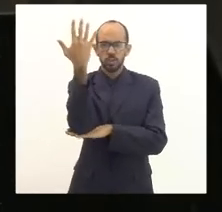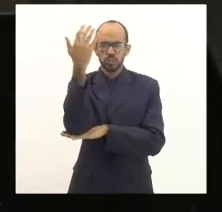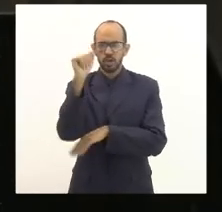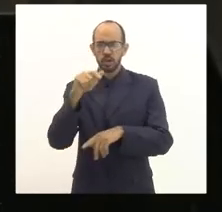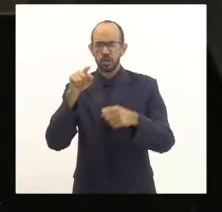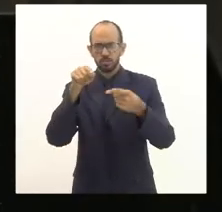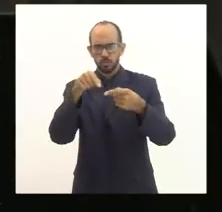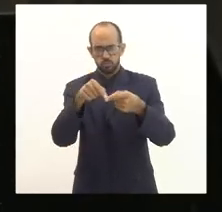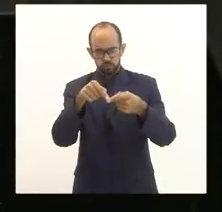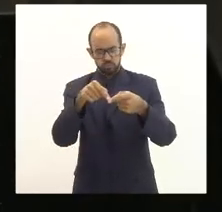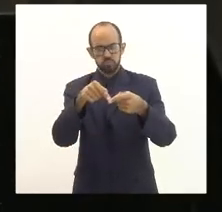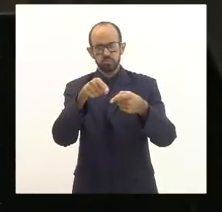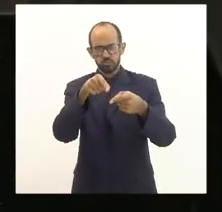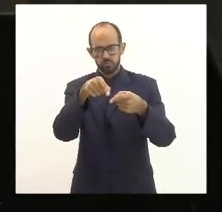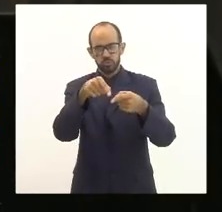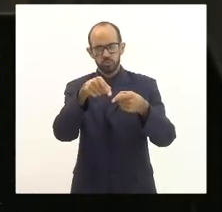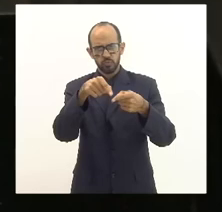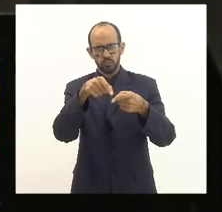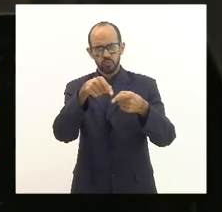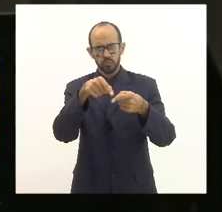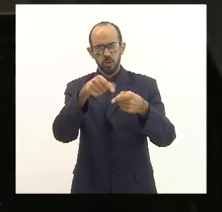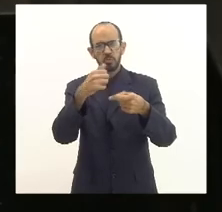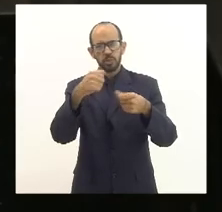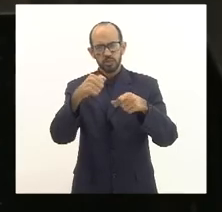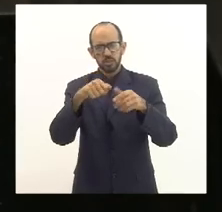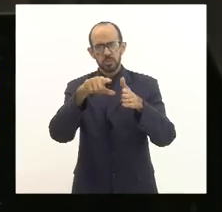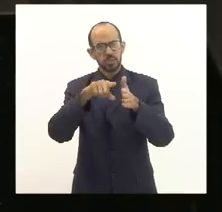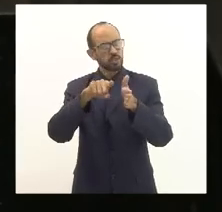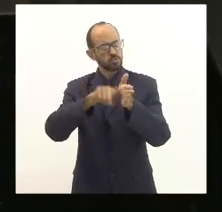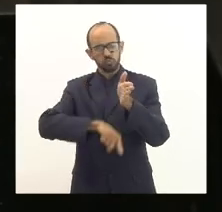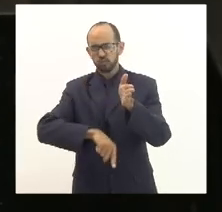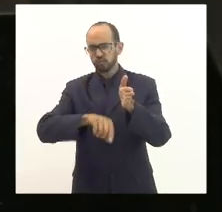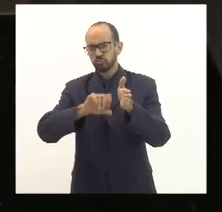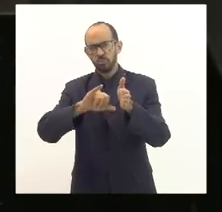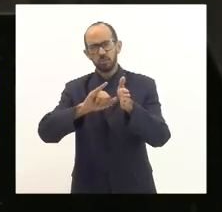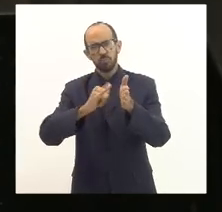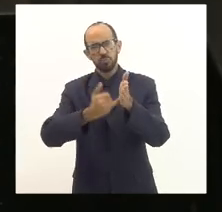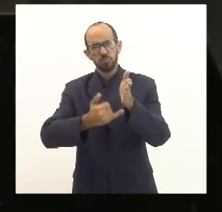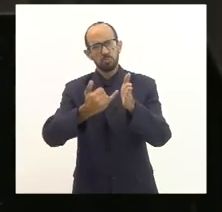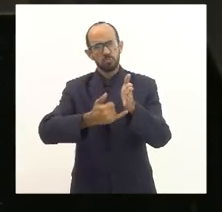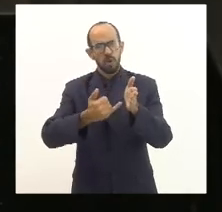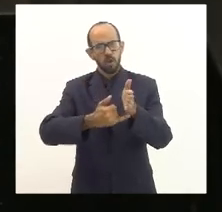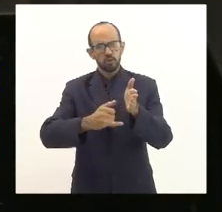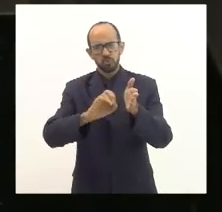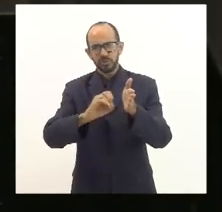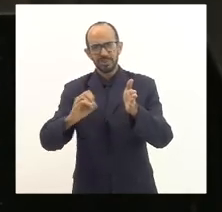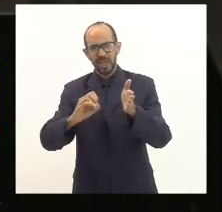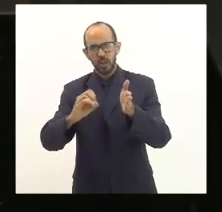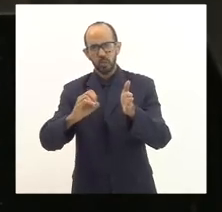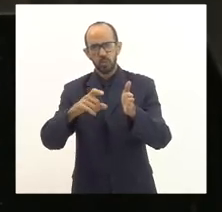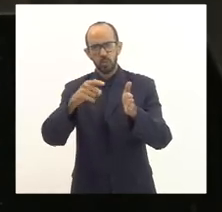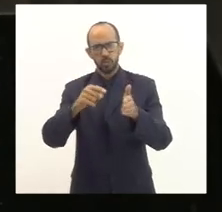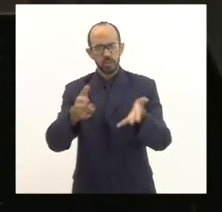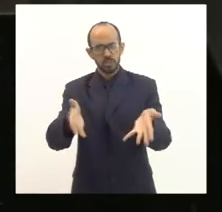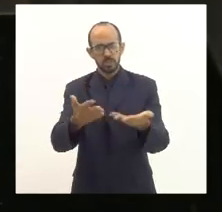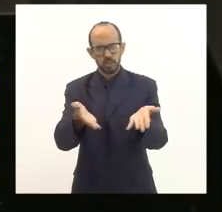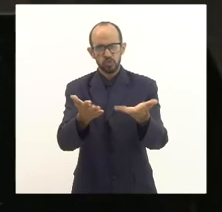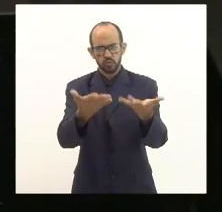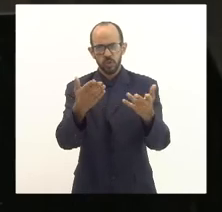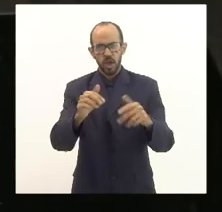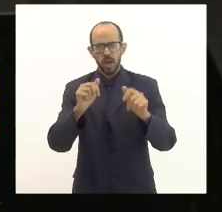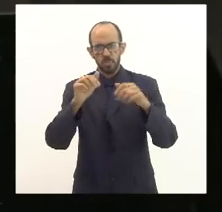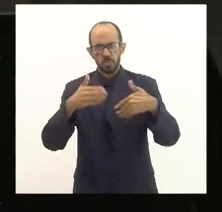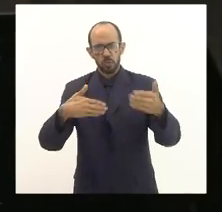e por que não a gente gerar essa tributação e cada vez mais incentivar a produção de energia